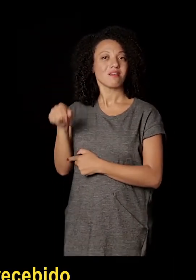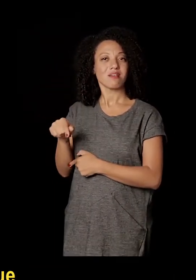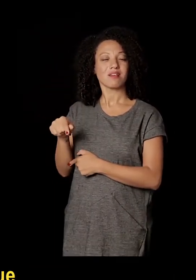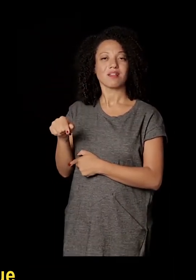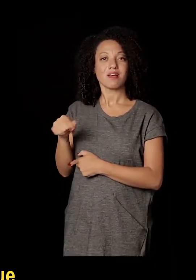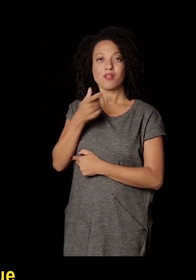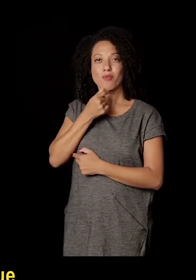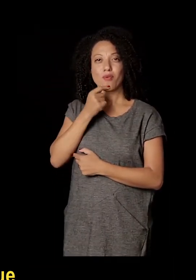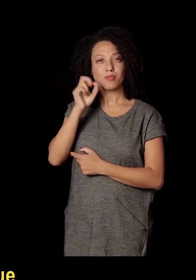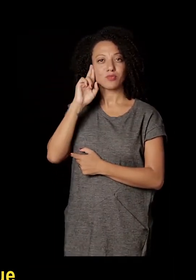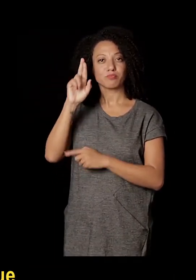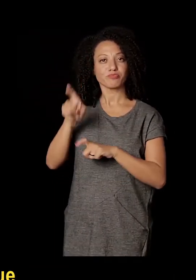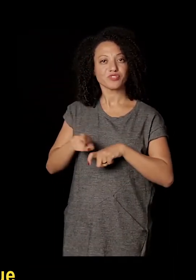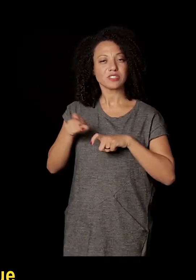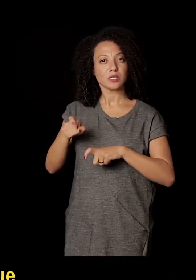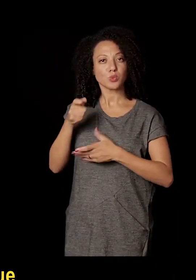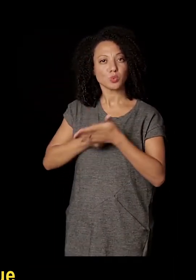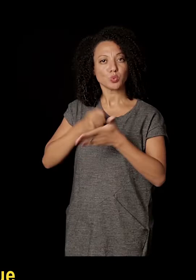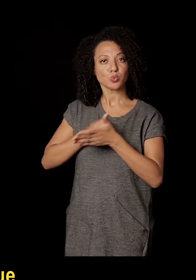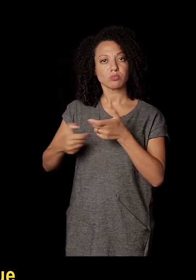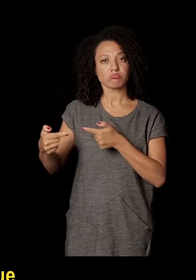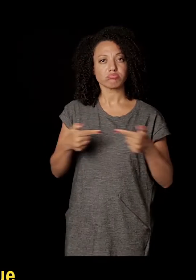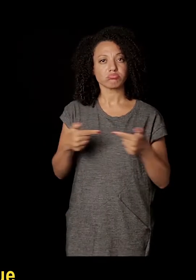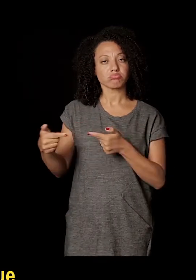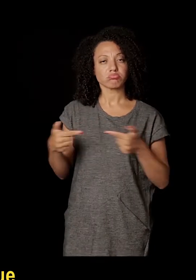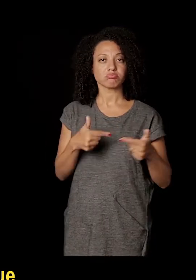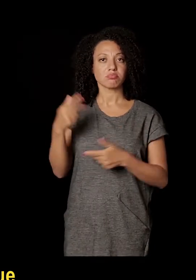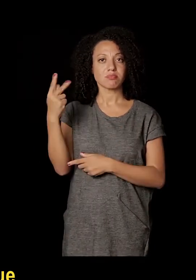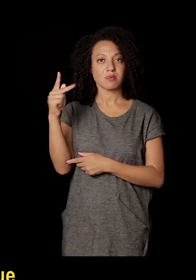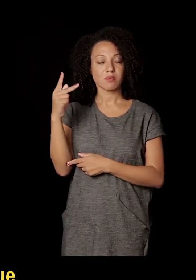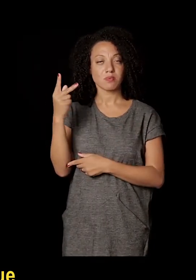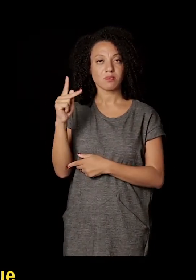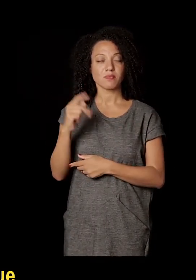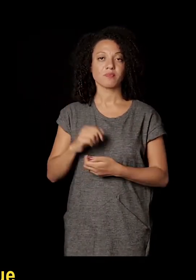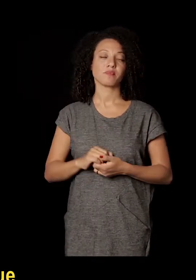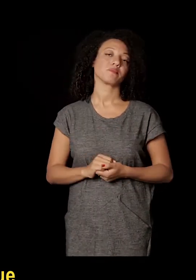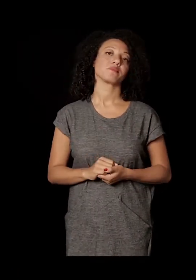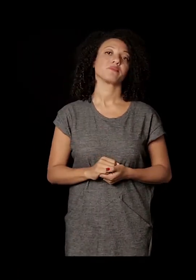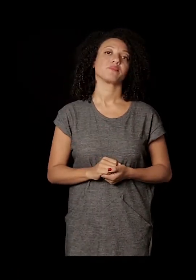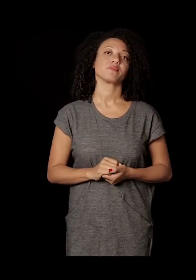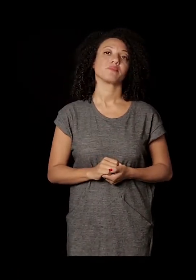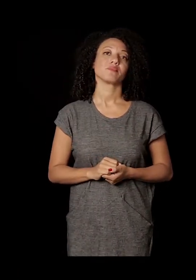era um fazendeiro que lutou na Guerra do Paraguai.